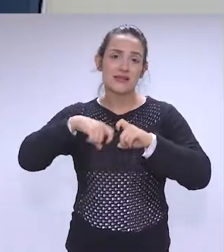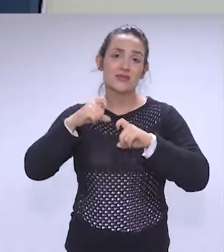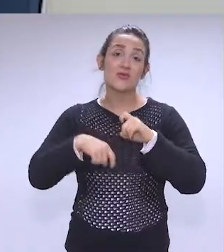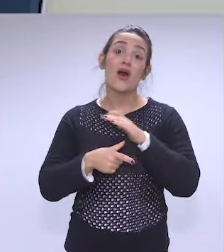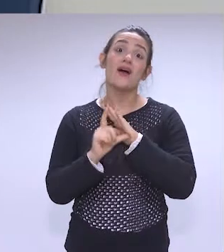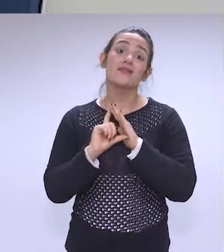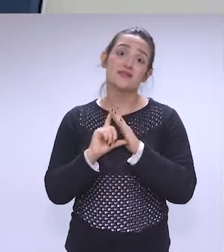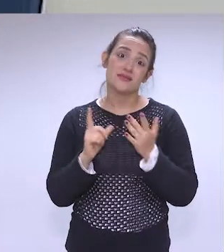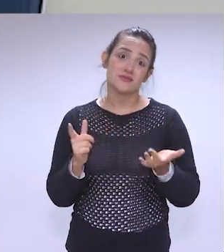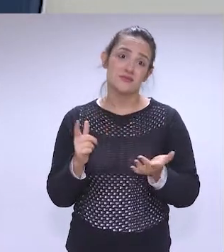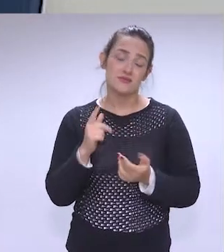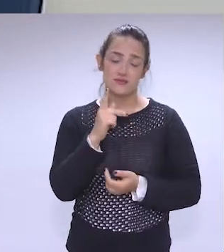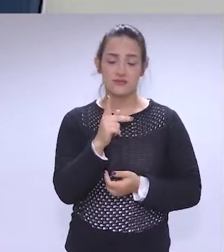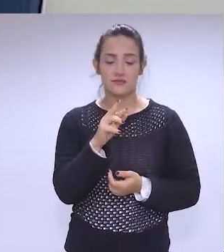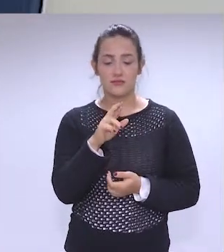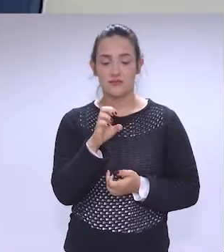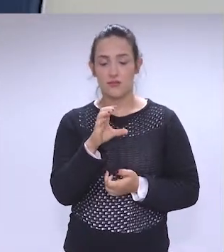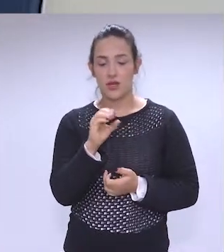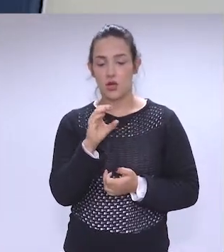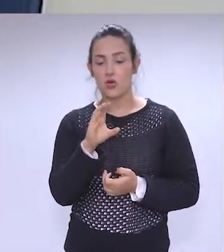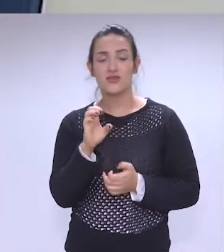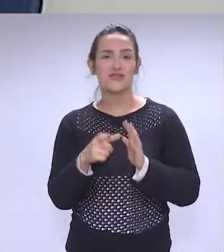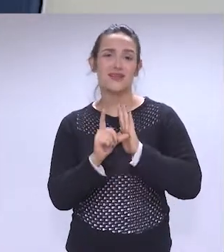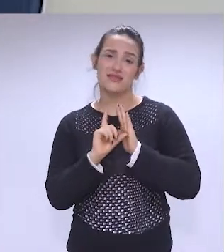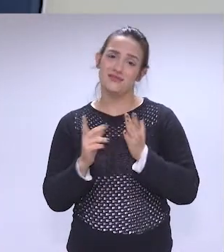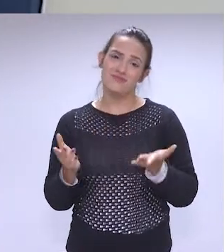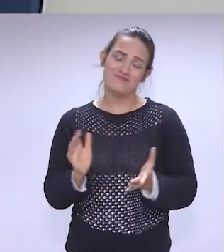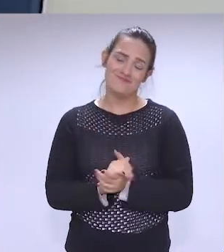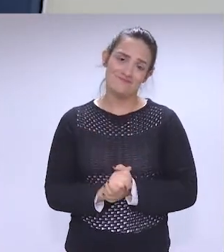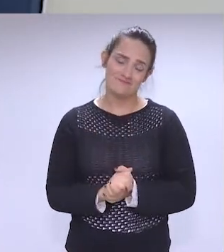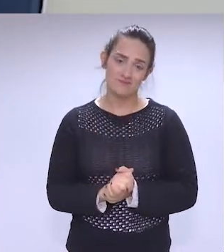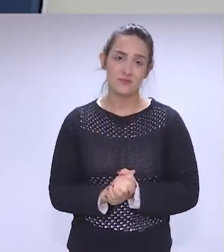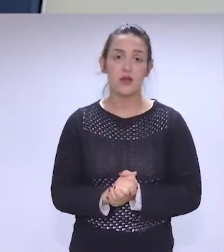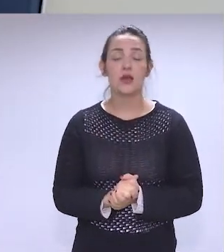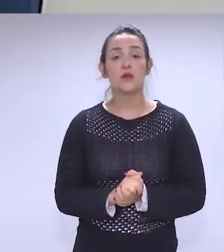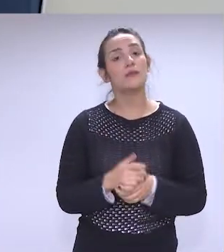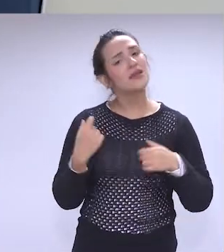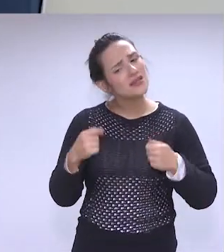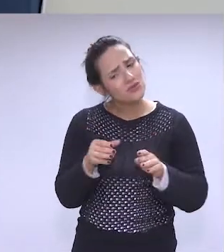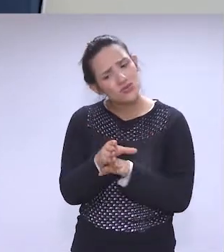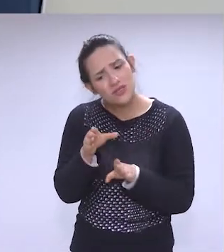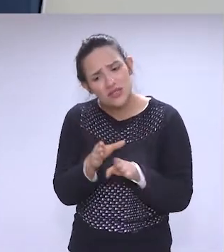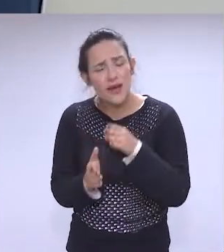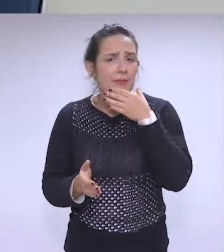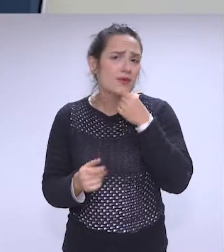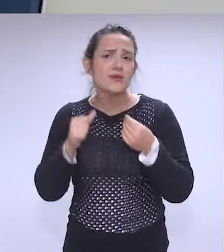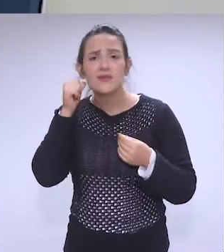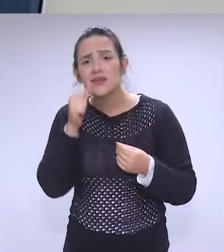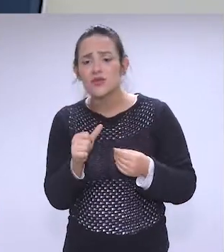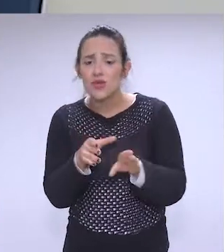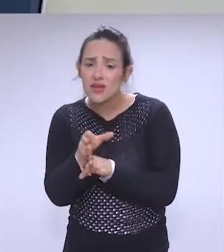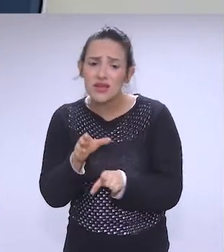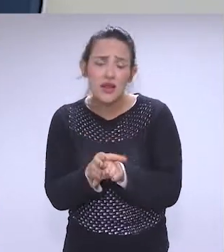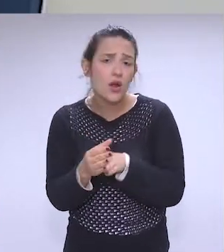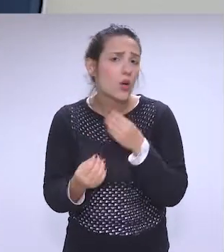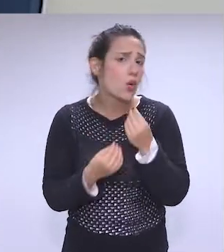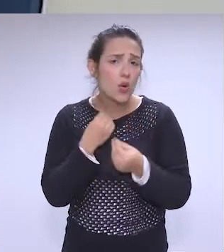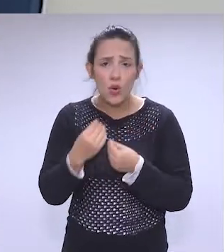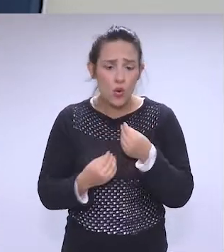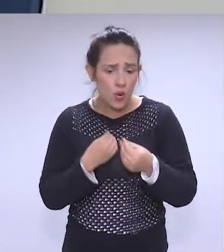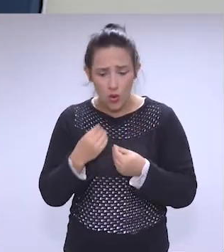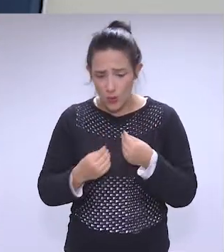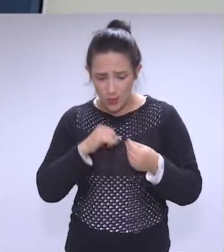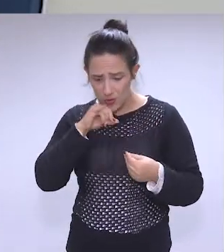precocemente. A gente precisa prover melhor essas meninas e também os meninos com orientação, né? Sobre